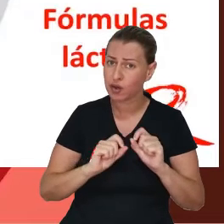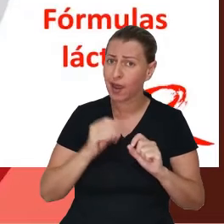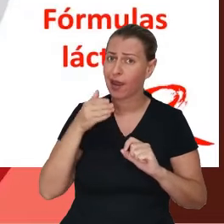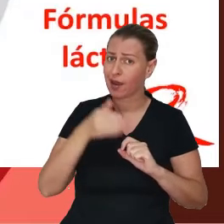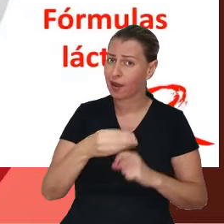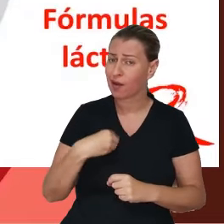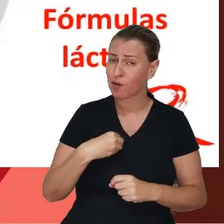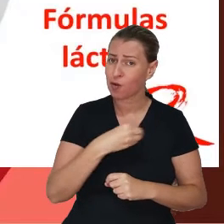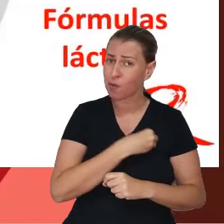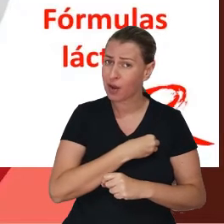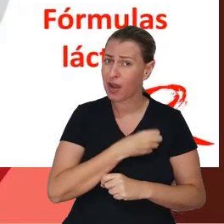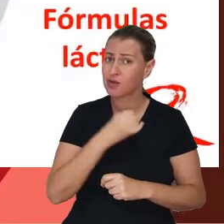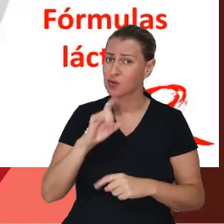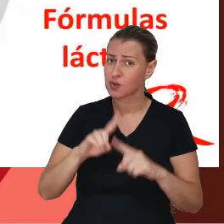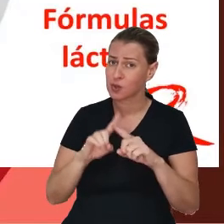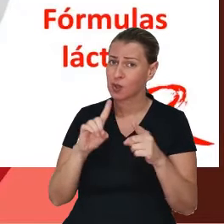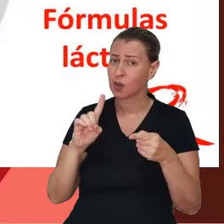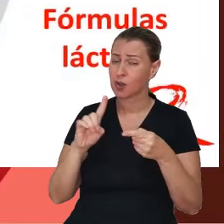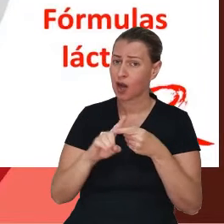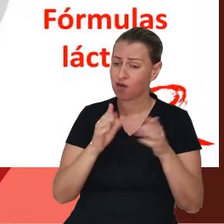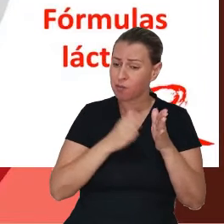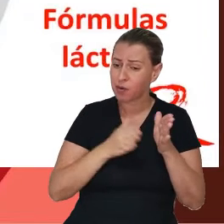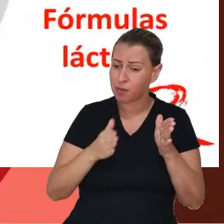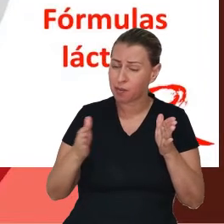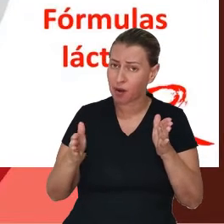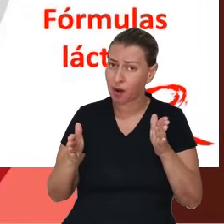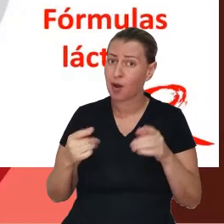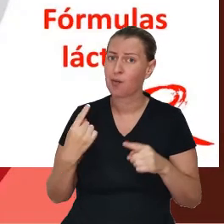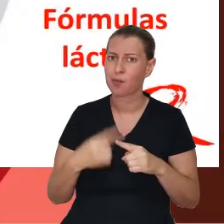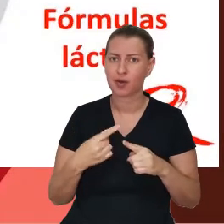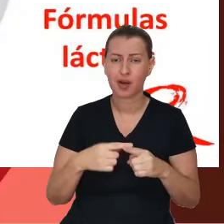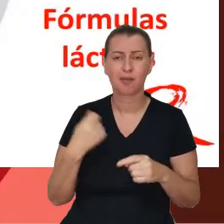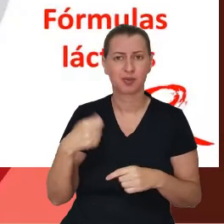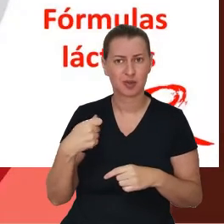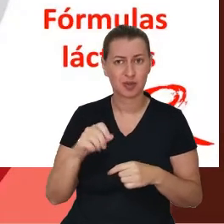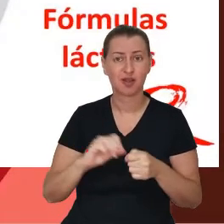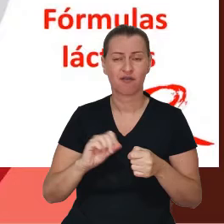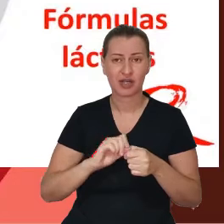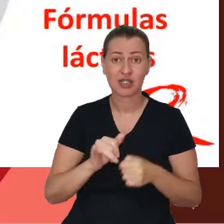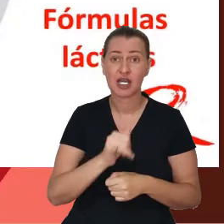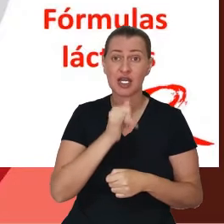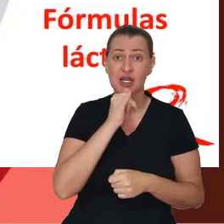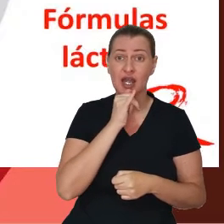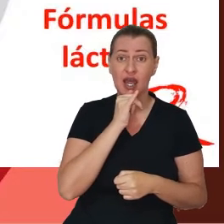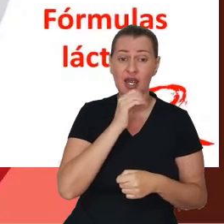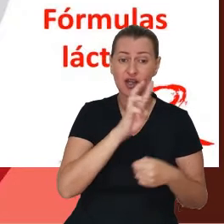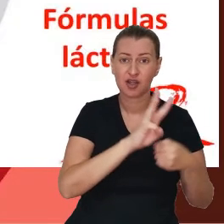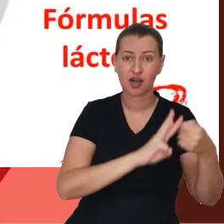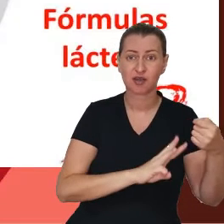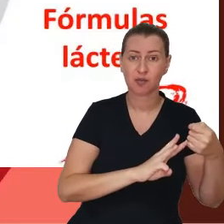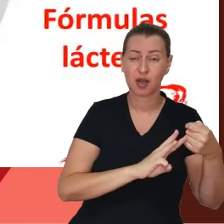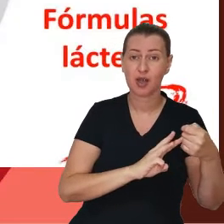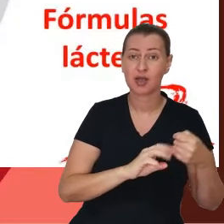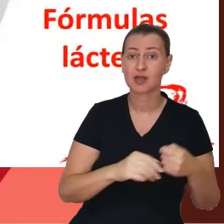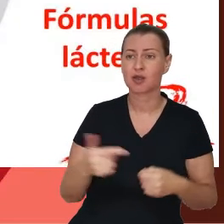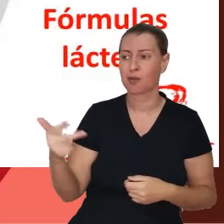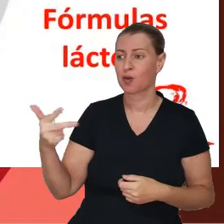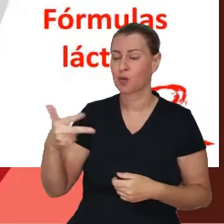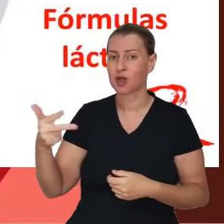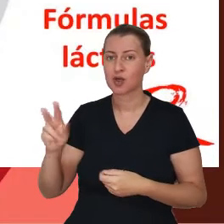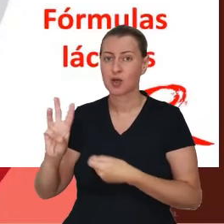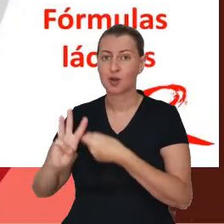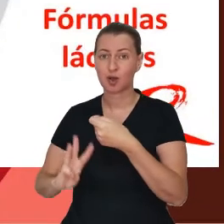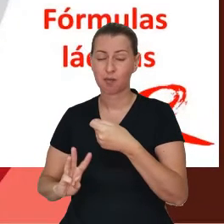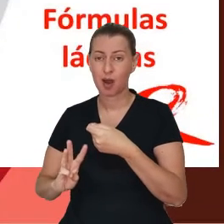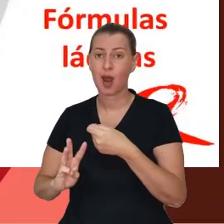fundamental. Dentro do protocolo do Ministério da Saúde está prevista a testagem no primeiro trimestre, no terceiro trimestre e no parto. Em Novo